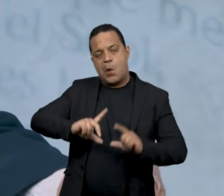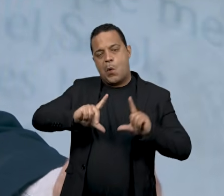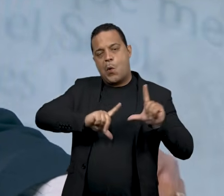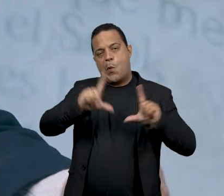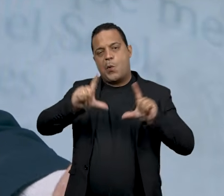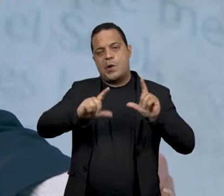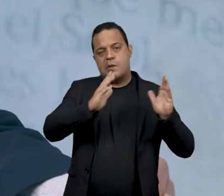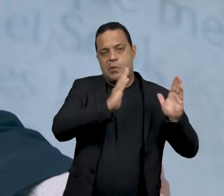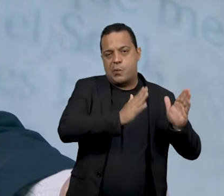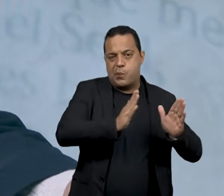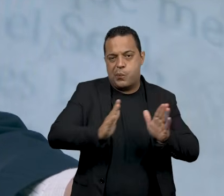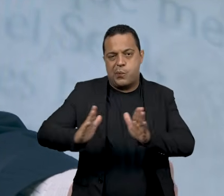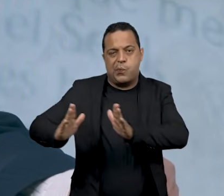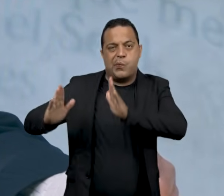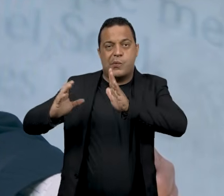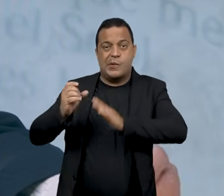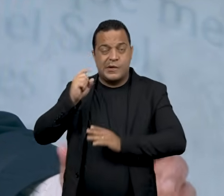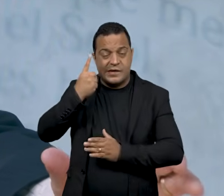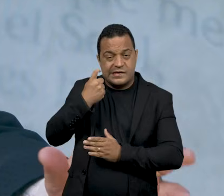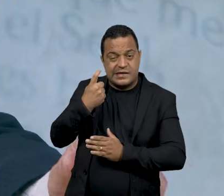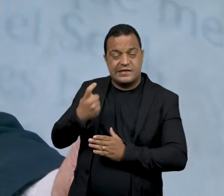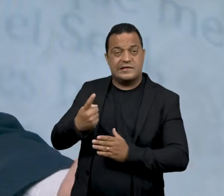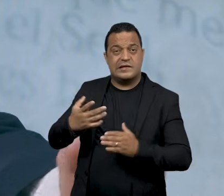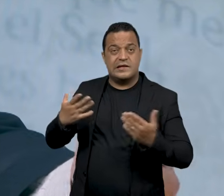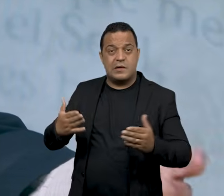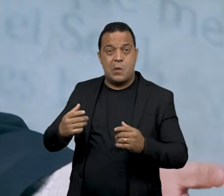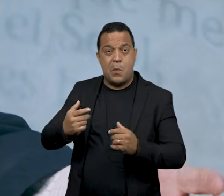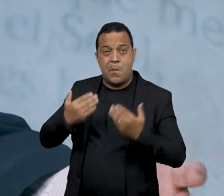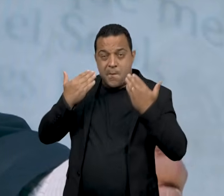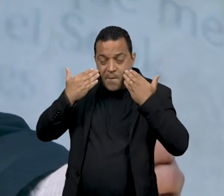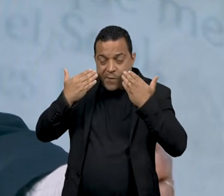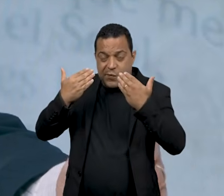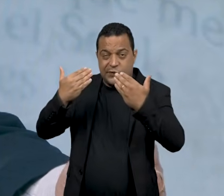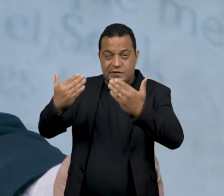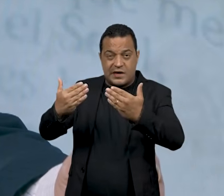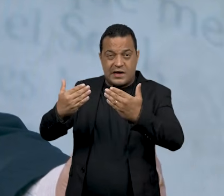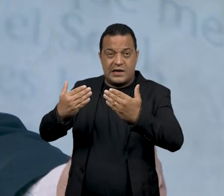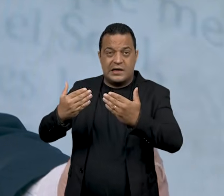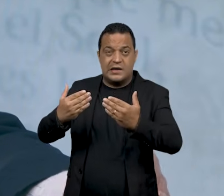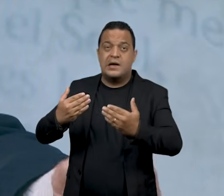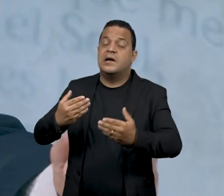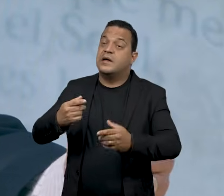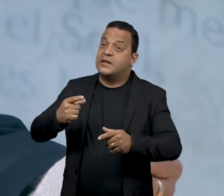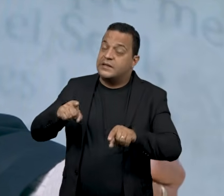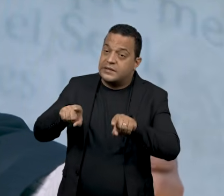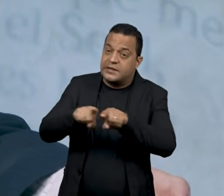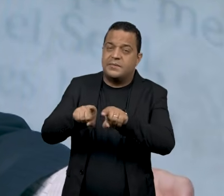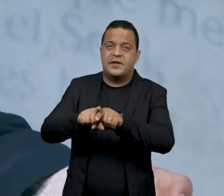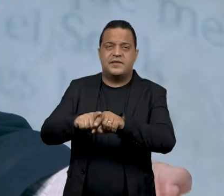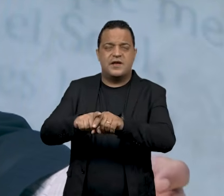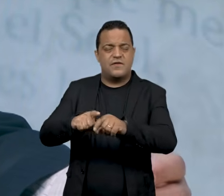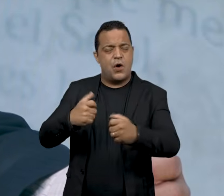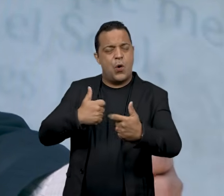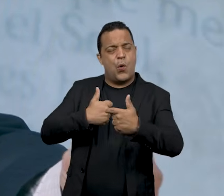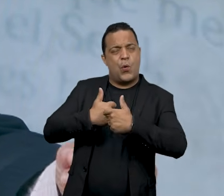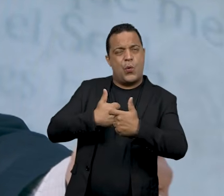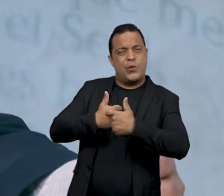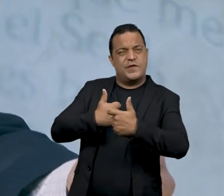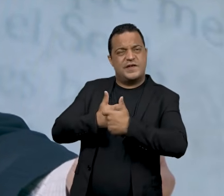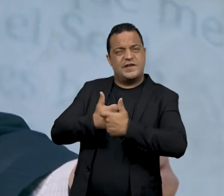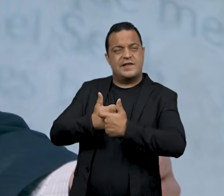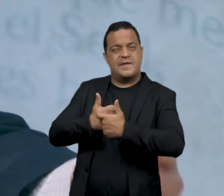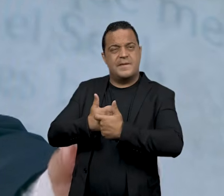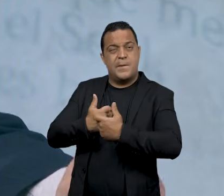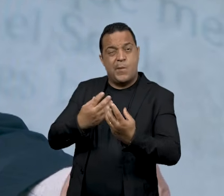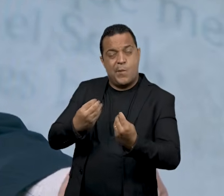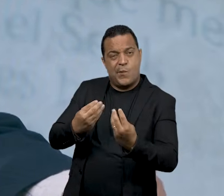programas interessantes que nós tivemos aqui, alguns que se destacaram, alguns que tiveram também mais curtidas e tudo